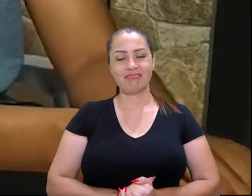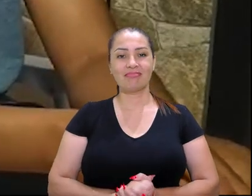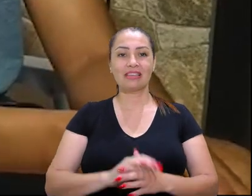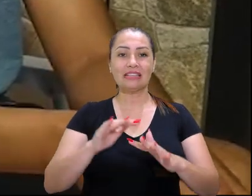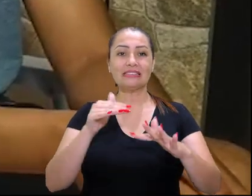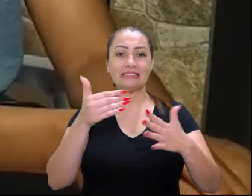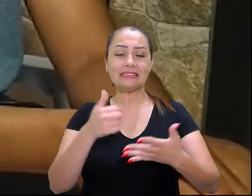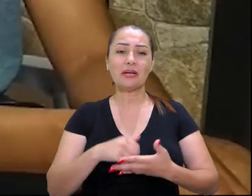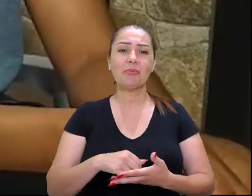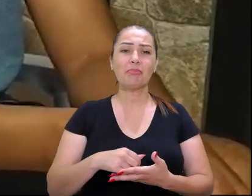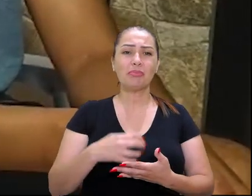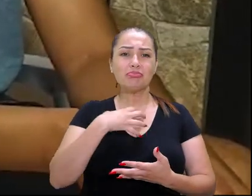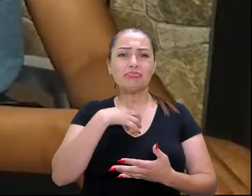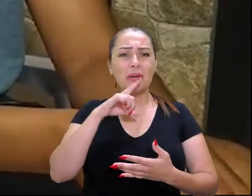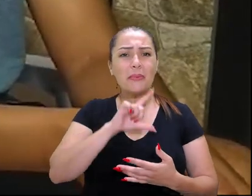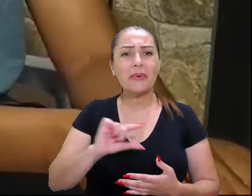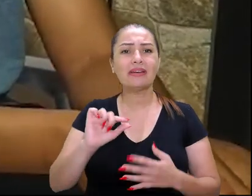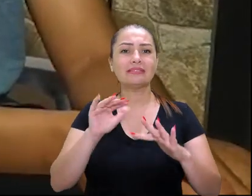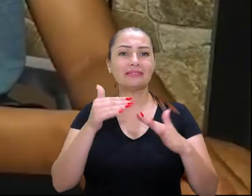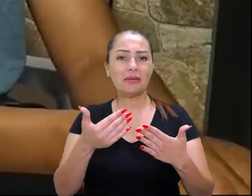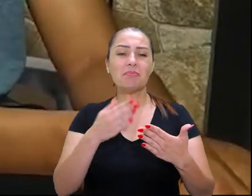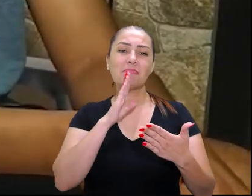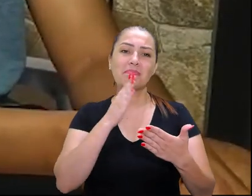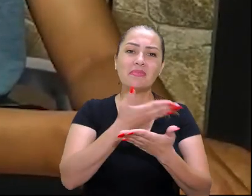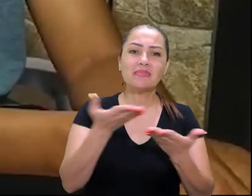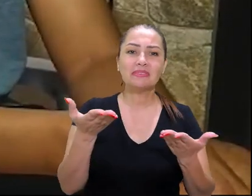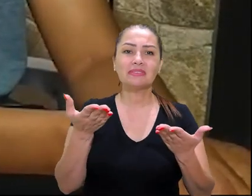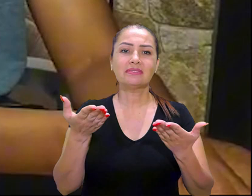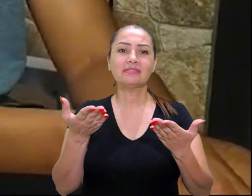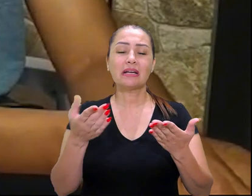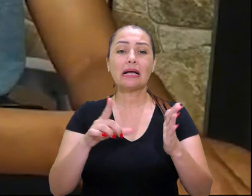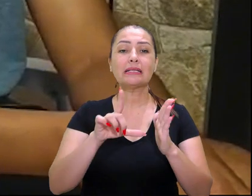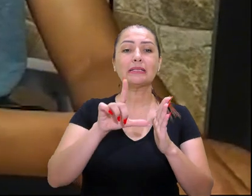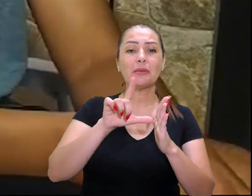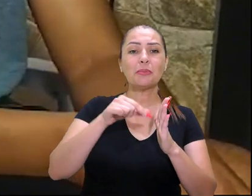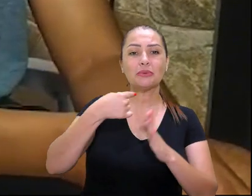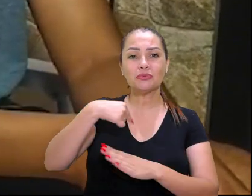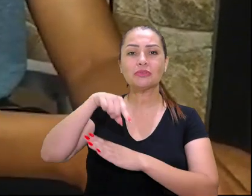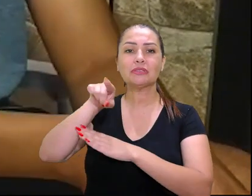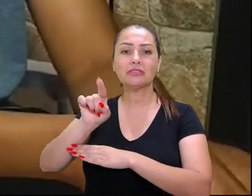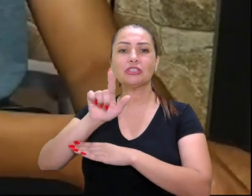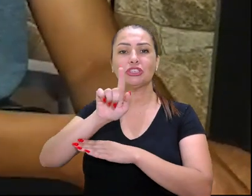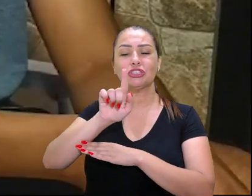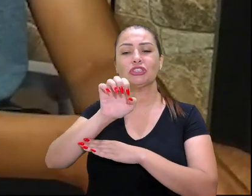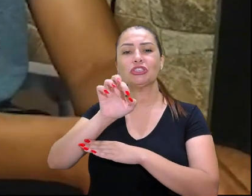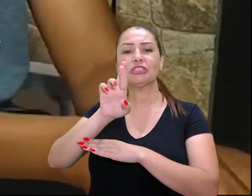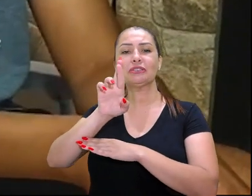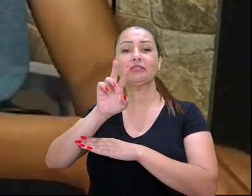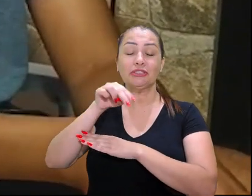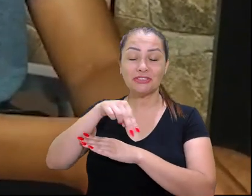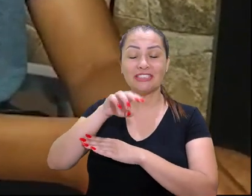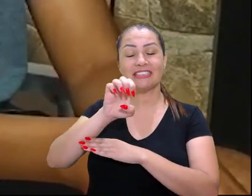conheceu vocês. E dali em diante, né, vocês foram lá pro porão, né, ali na General Sampaio, ele começou